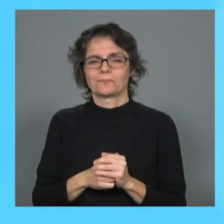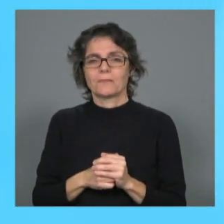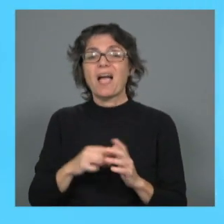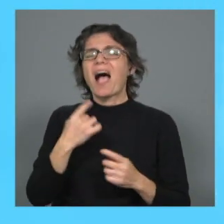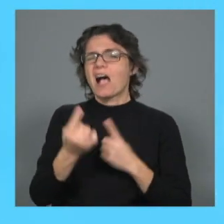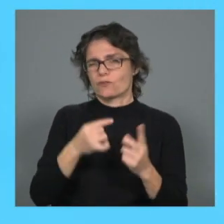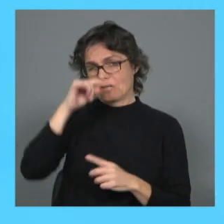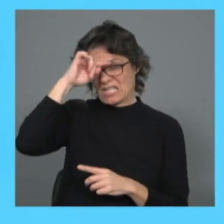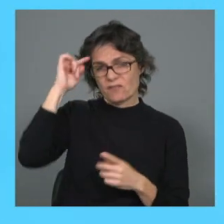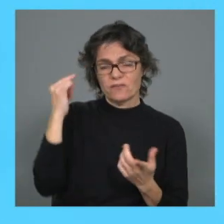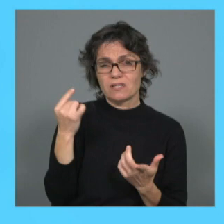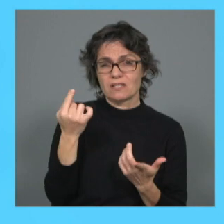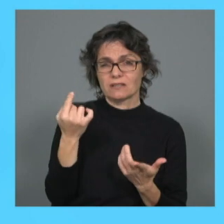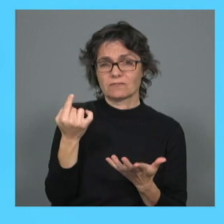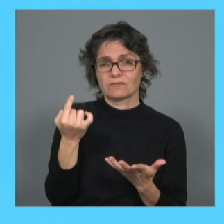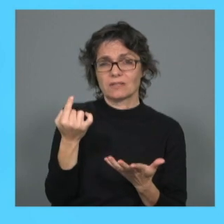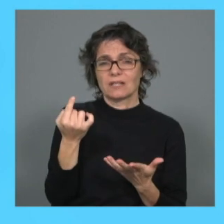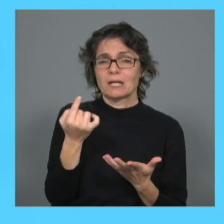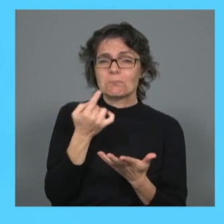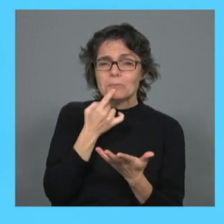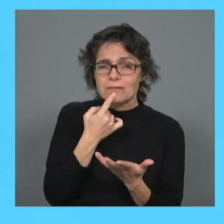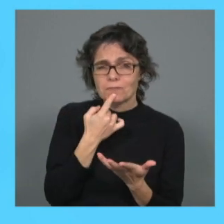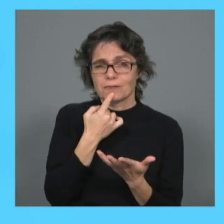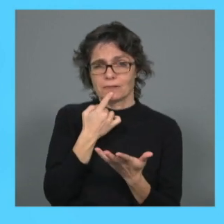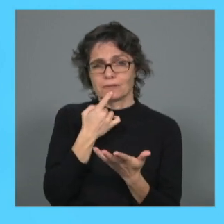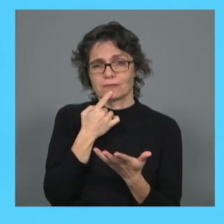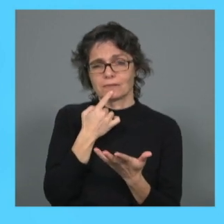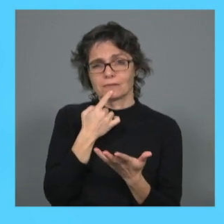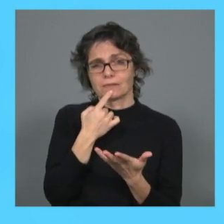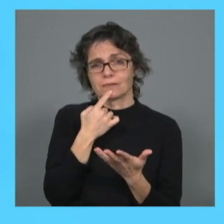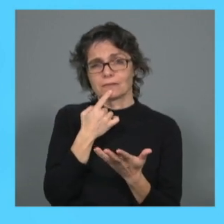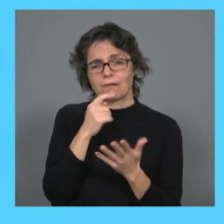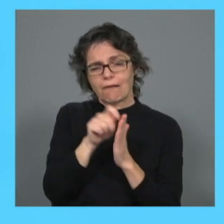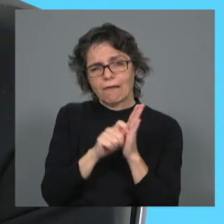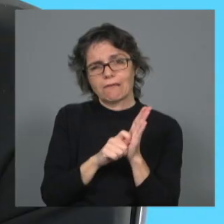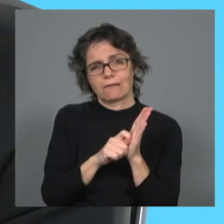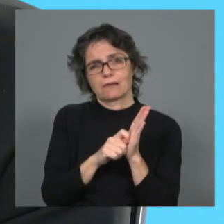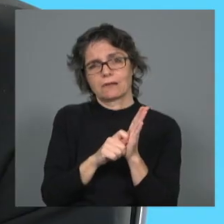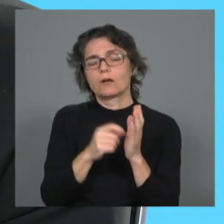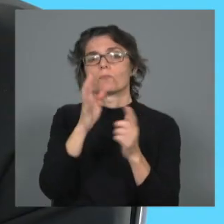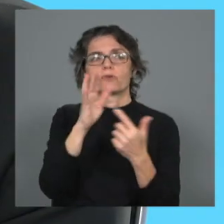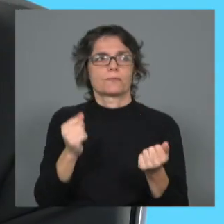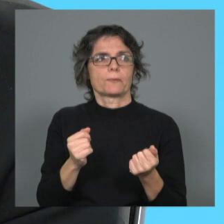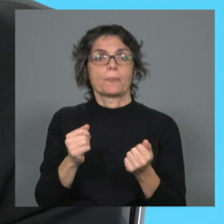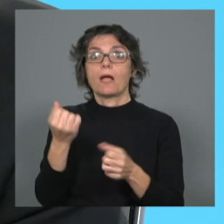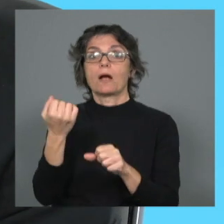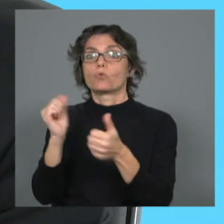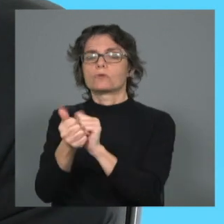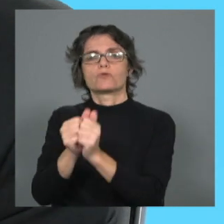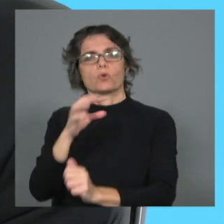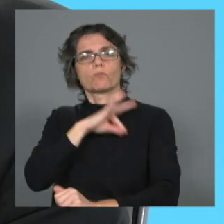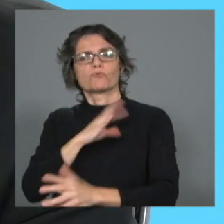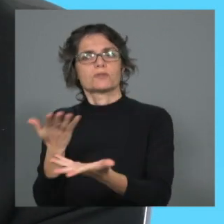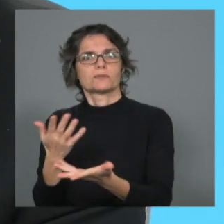com evidência, esta dimensão quando falamos do desporto profissional, digamos assim.